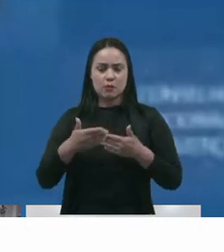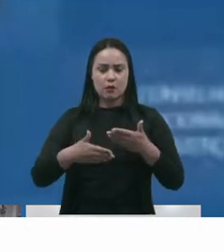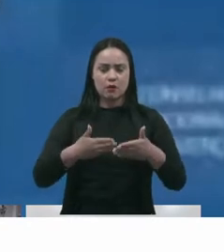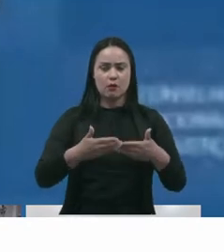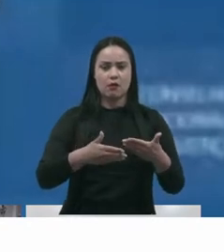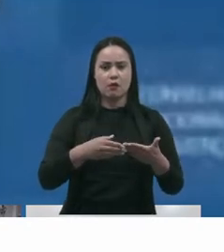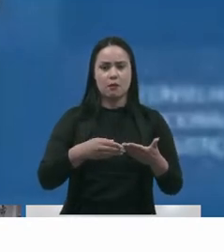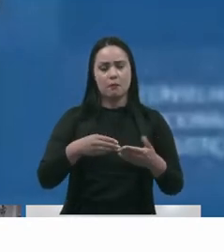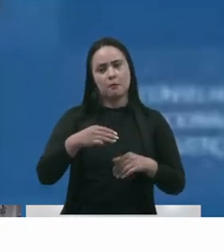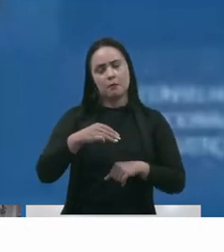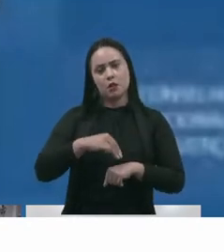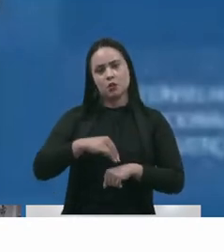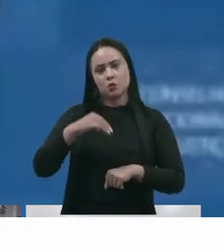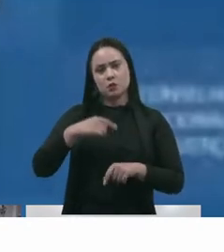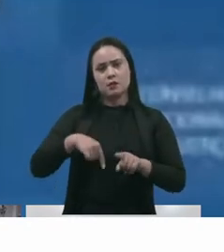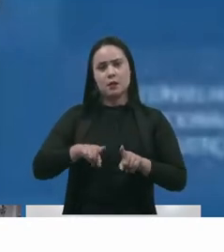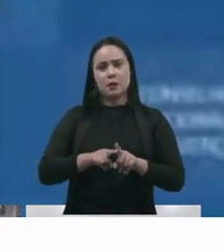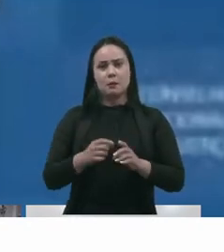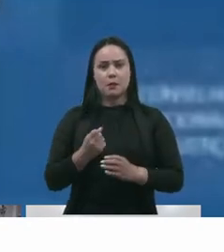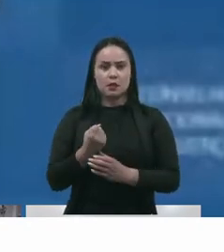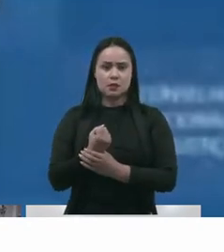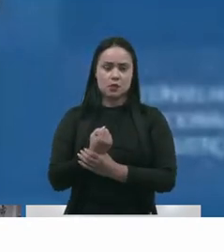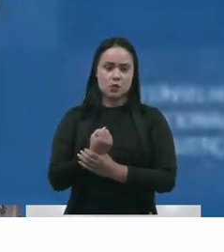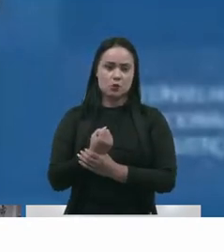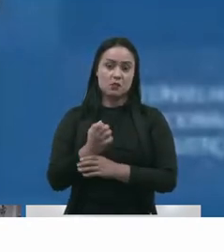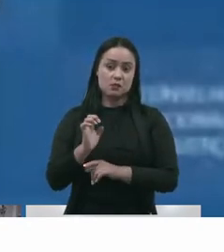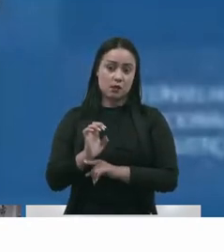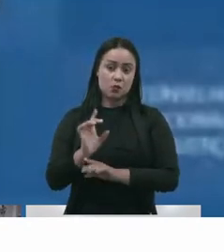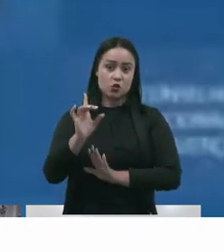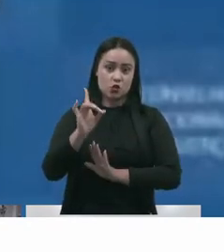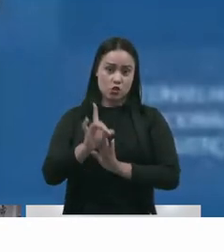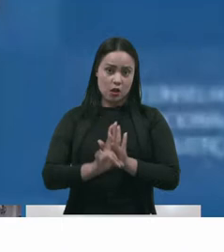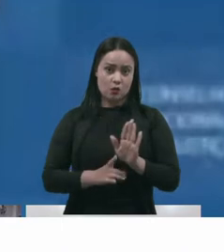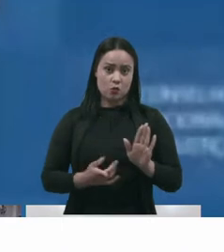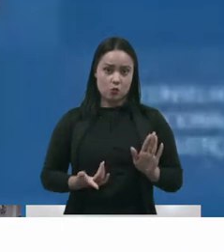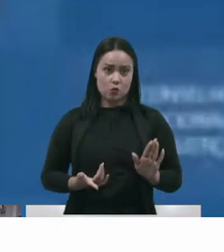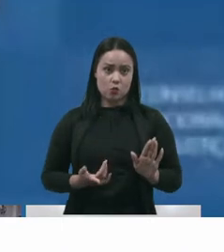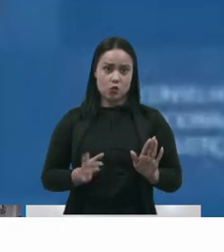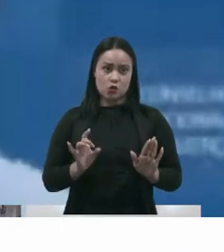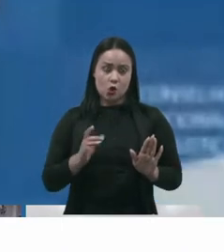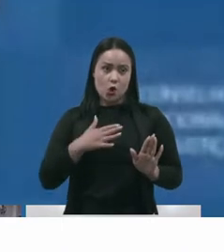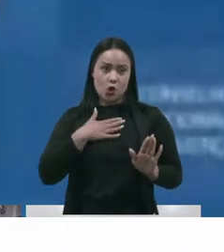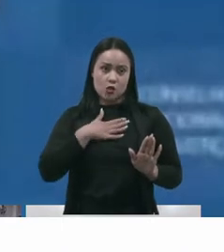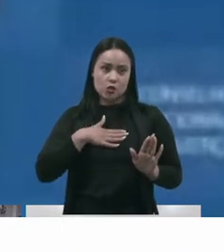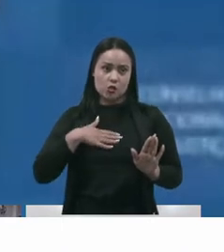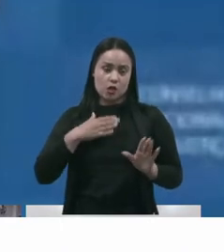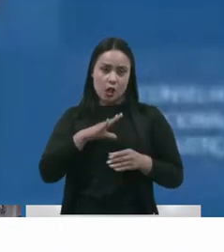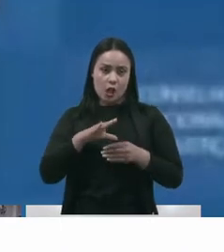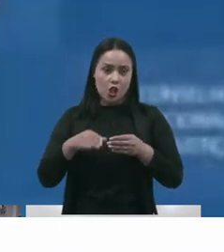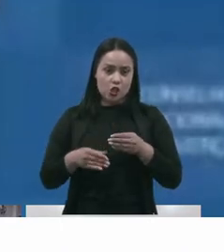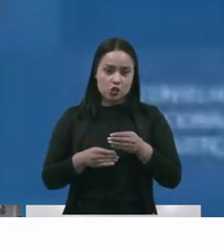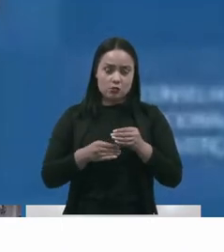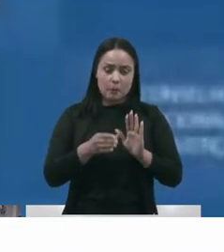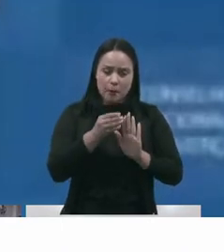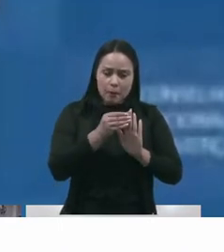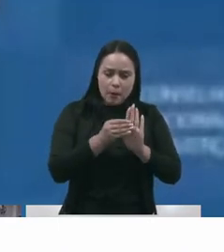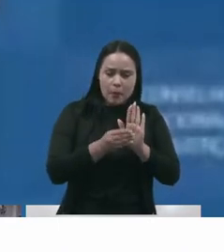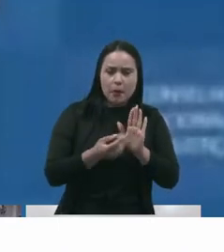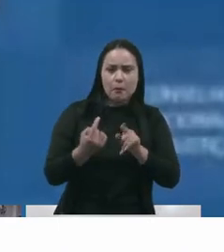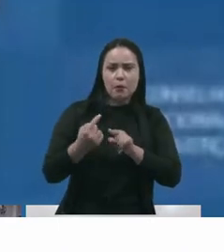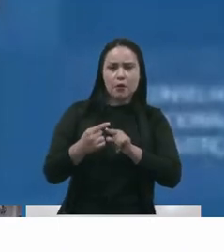e, por conseguinte, de proteção ao Estado de Direito. Eu só gostaria de fazer esse registro porque